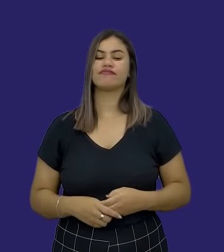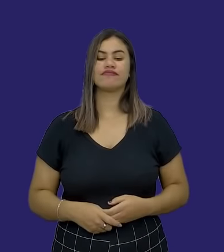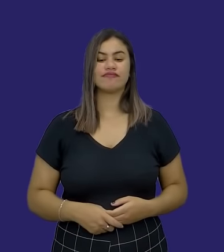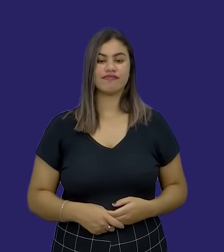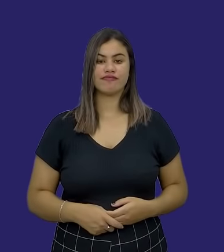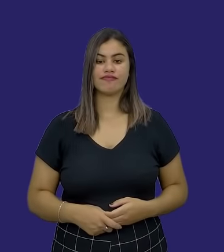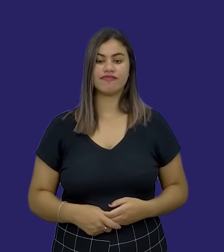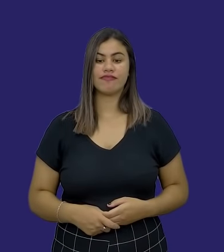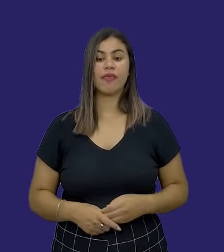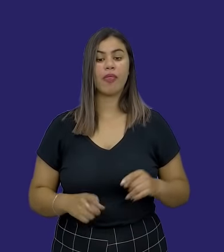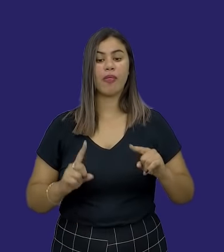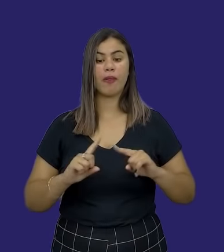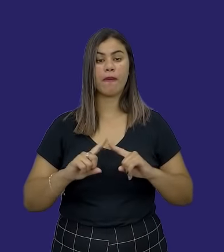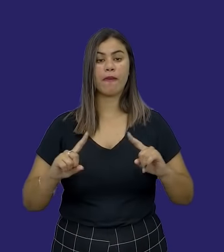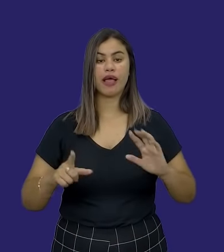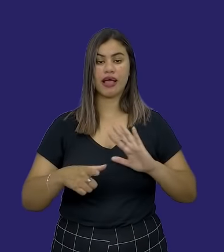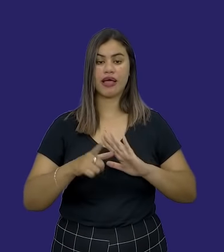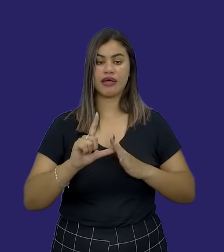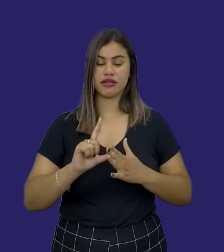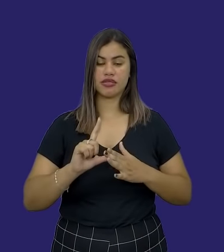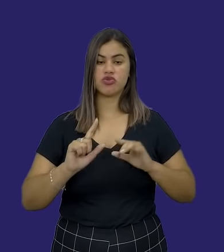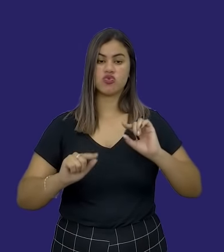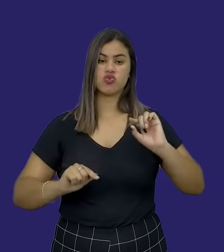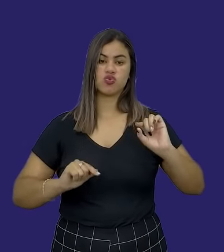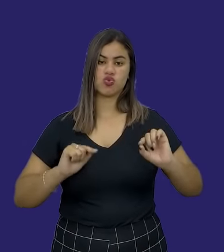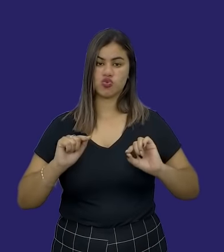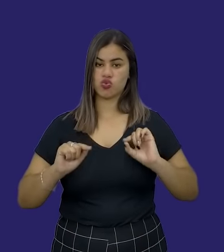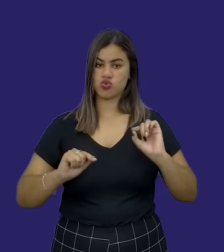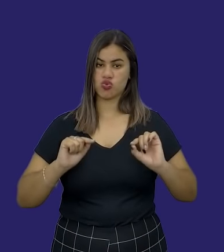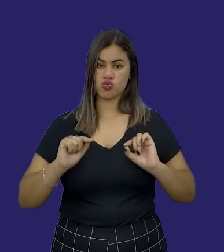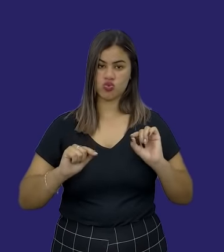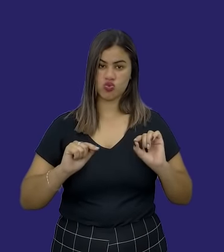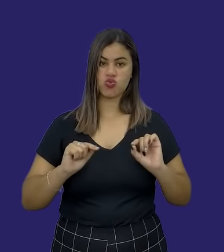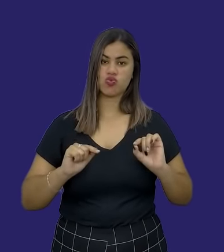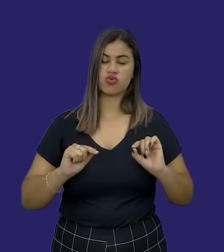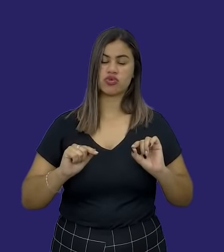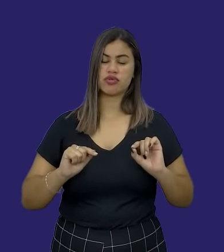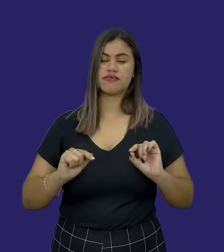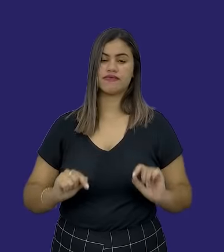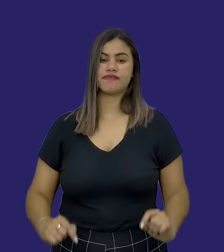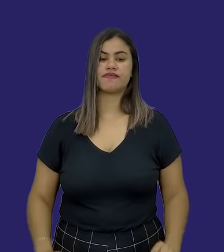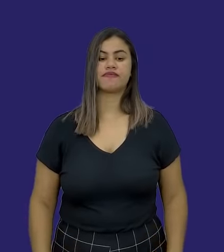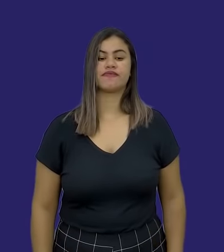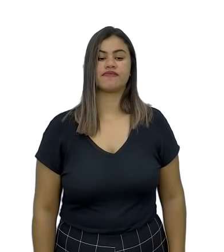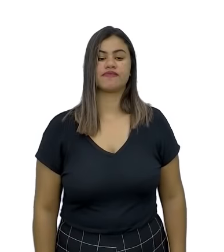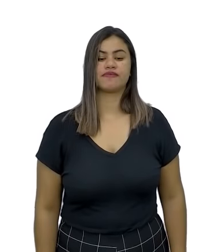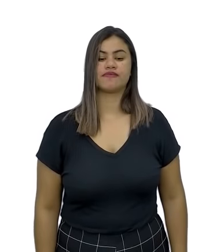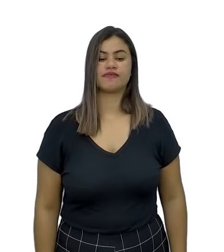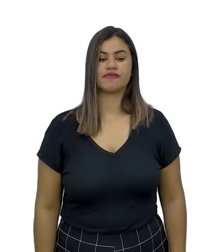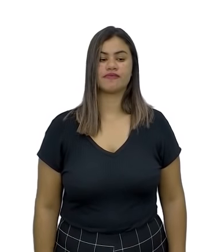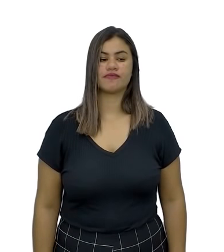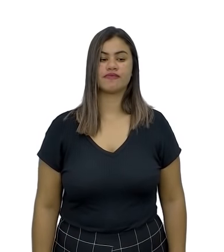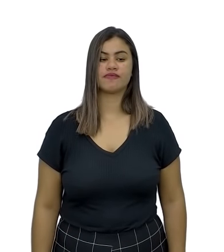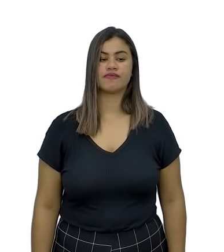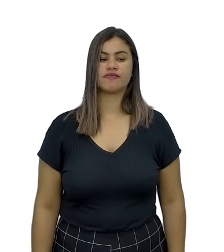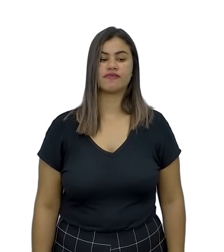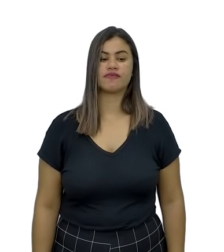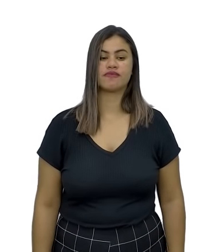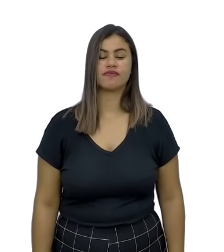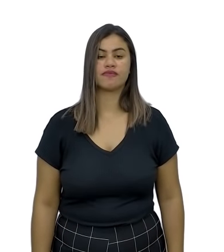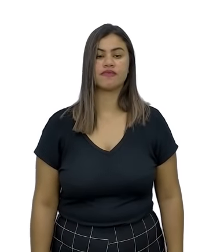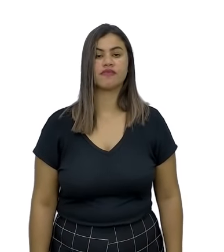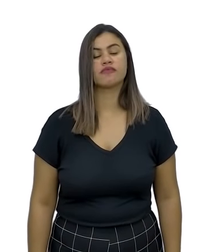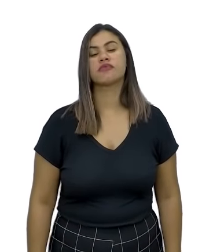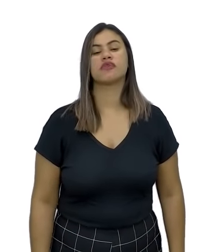Mas, antes disso, da gente começar a falar na resolução de problemas propriamente dito, a gente vai apresentar